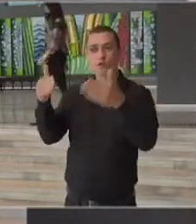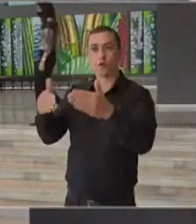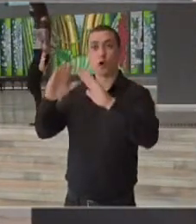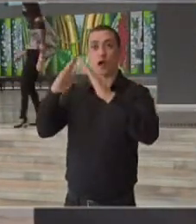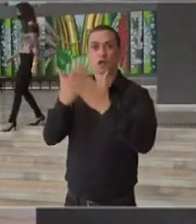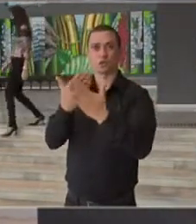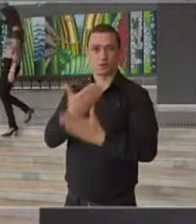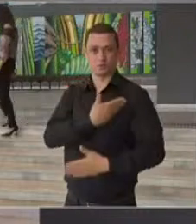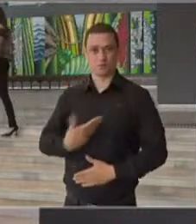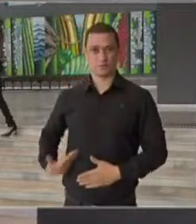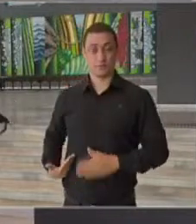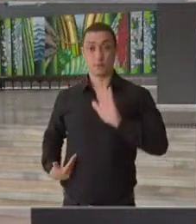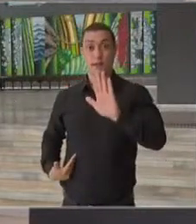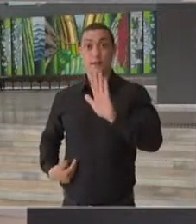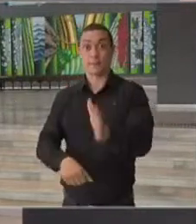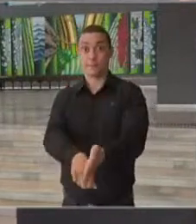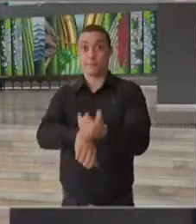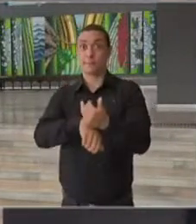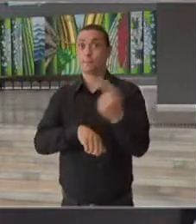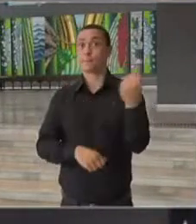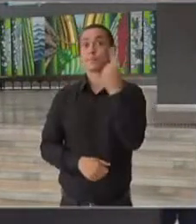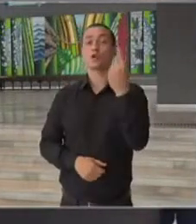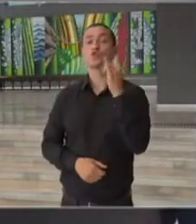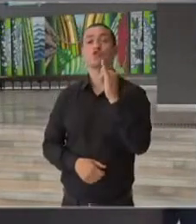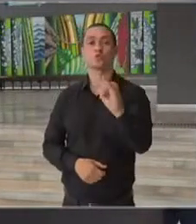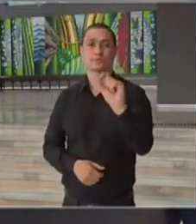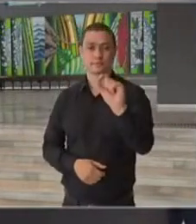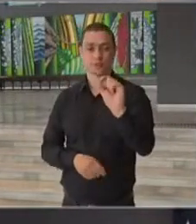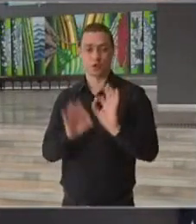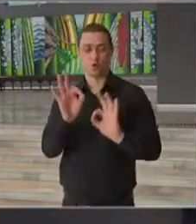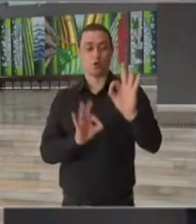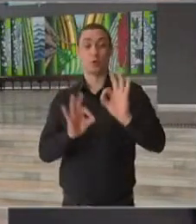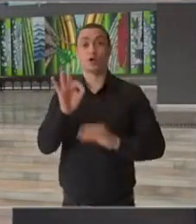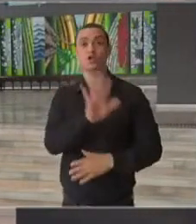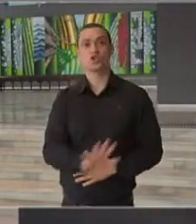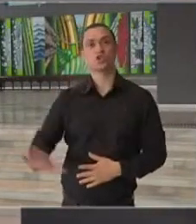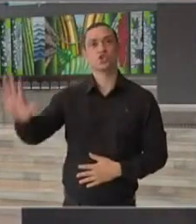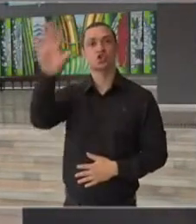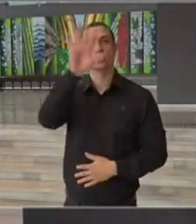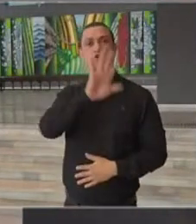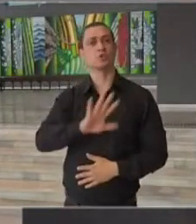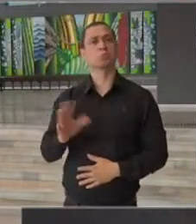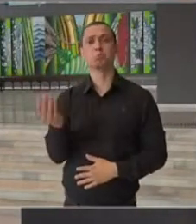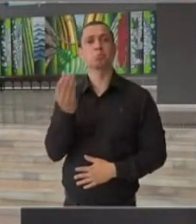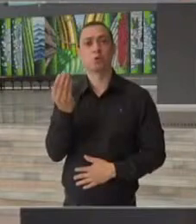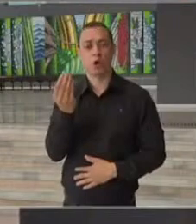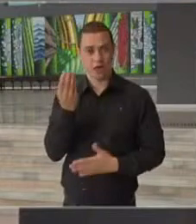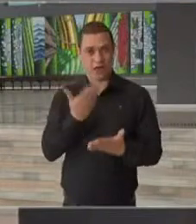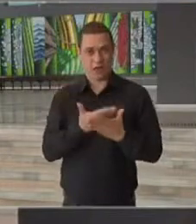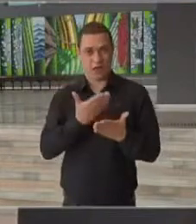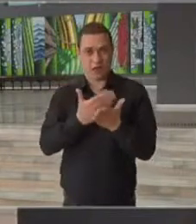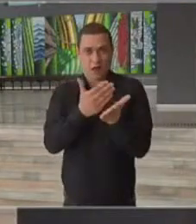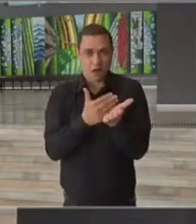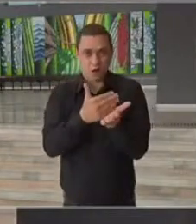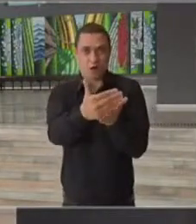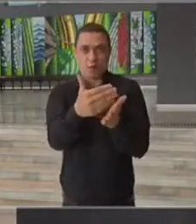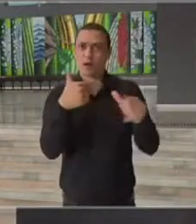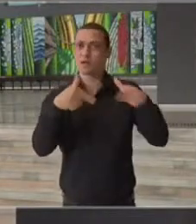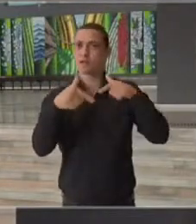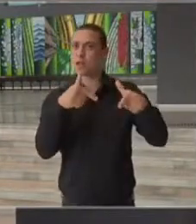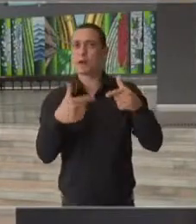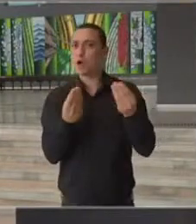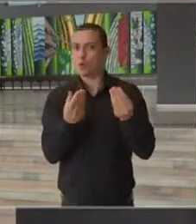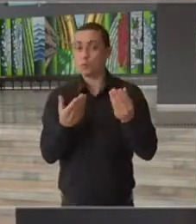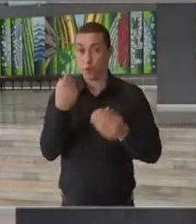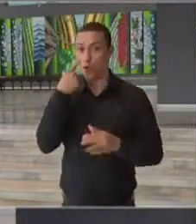estadual, mas antes gostaria de falar do plano geral, de como está sendo trabalhado e